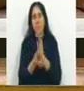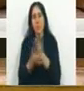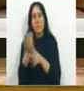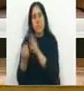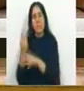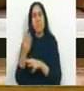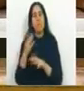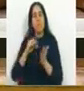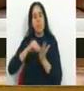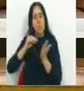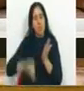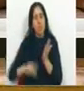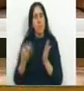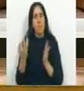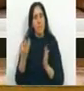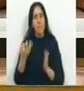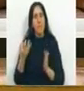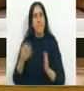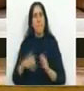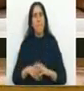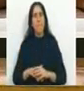com contratos